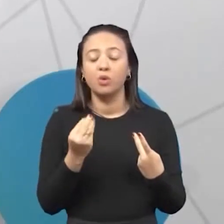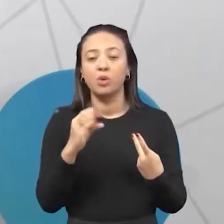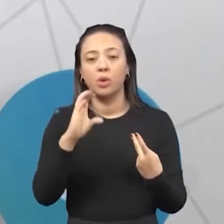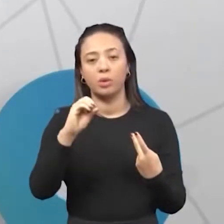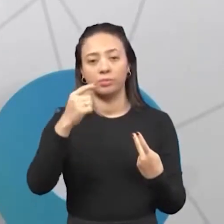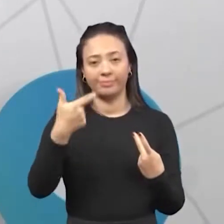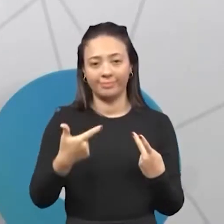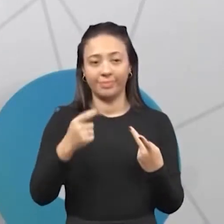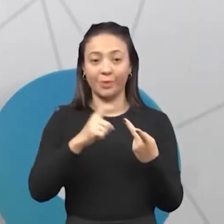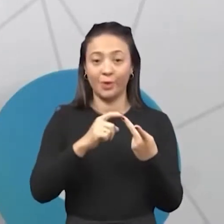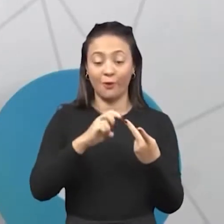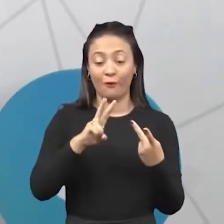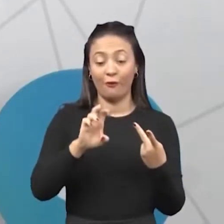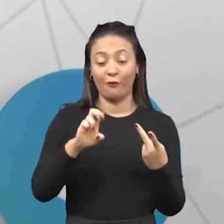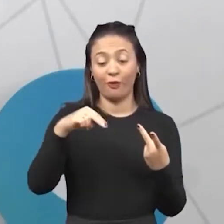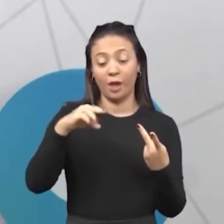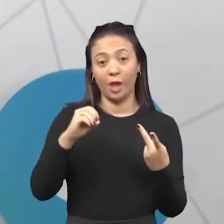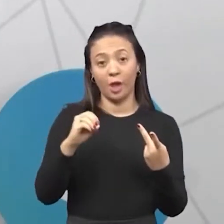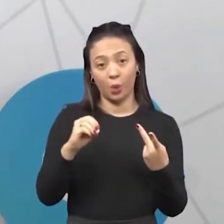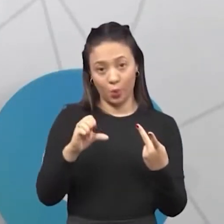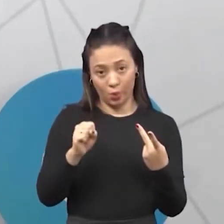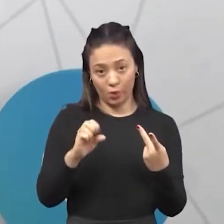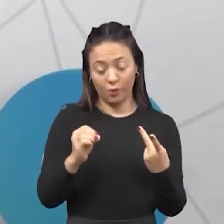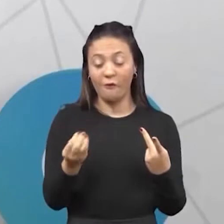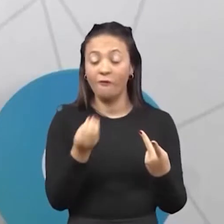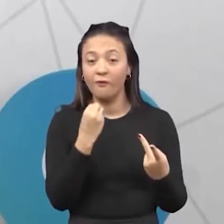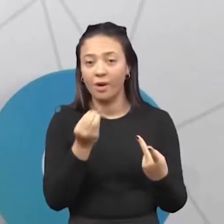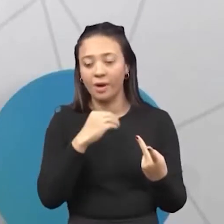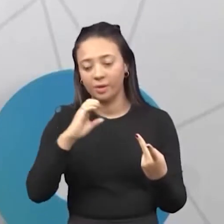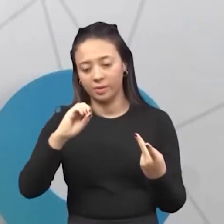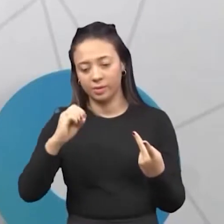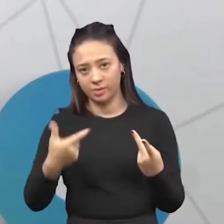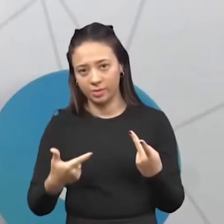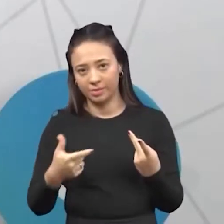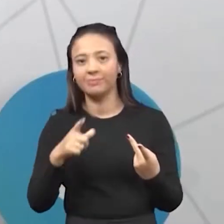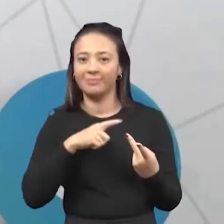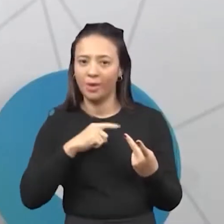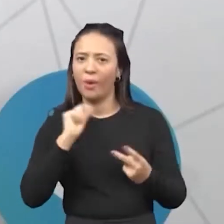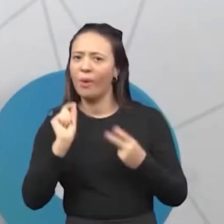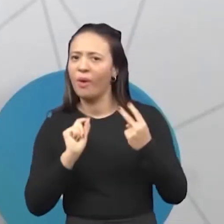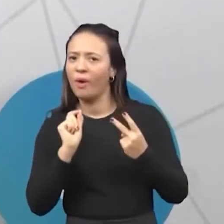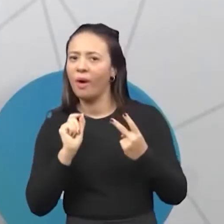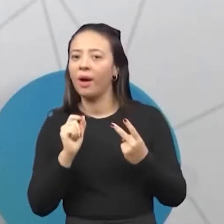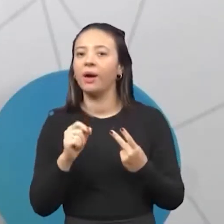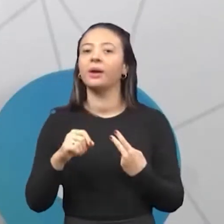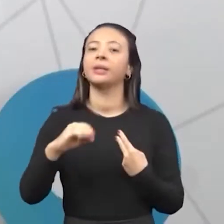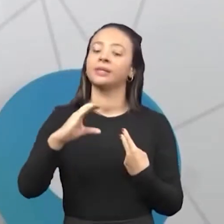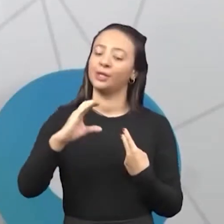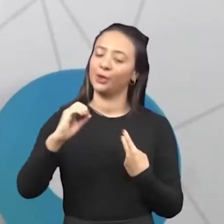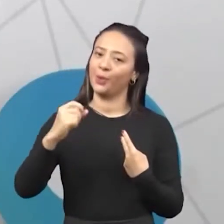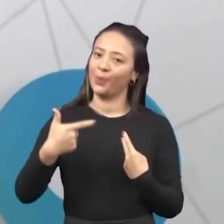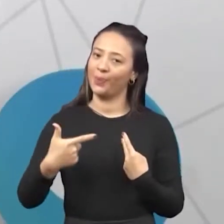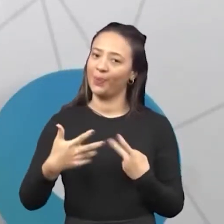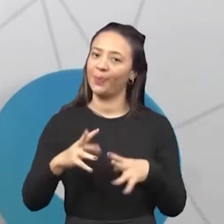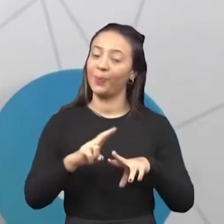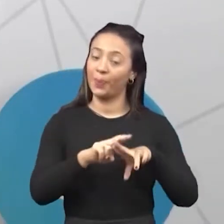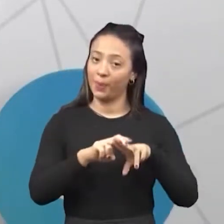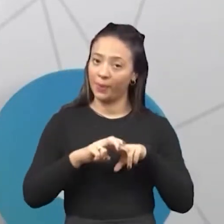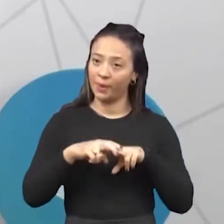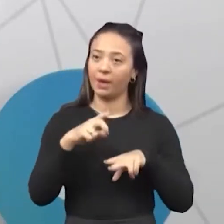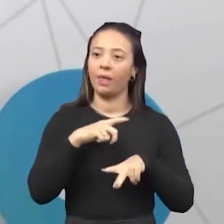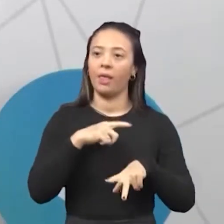sangue venoso é um sangue pobre em oxigênio e rico em gás carbônico. A presença de 4